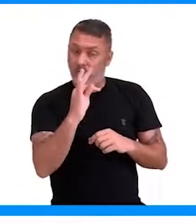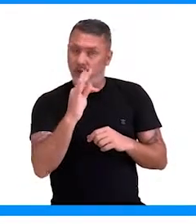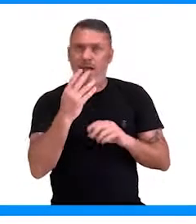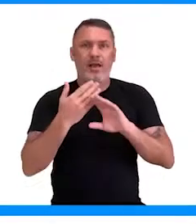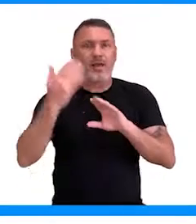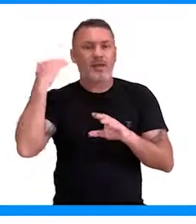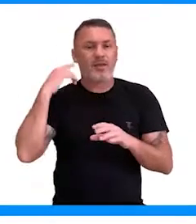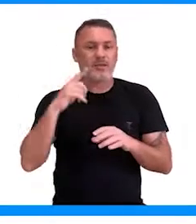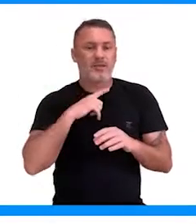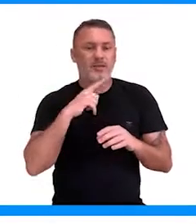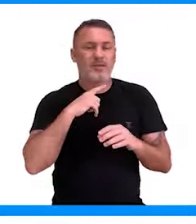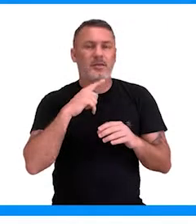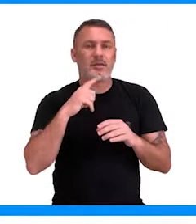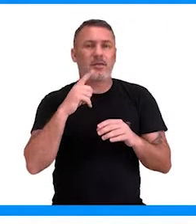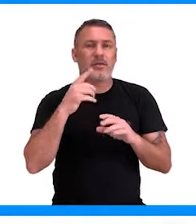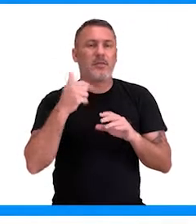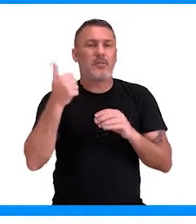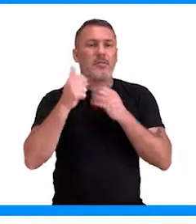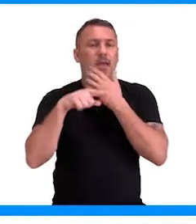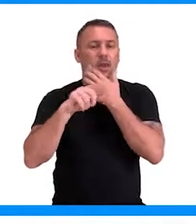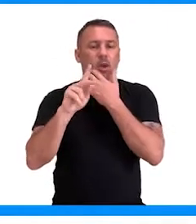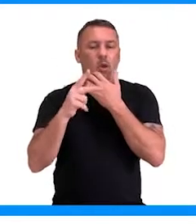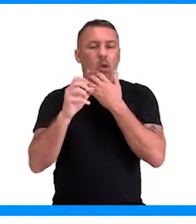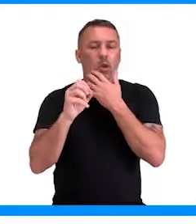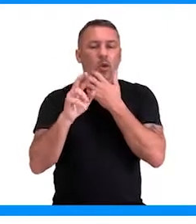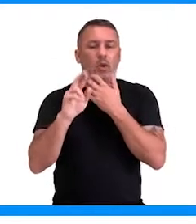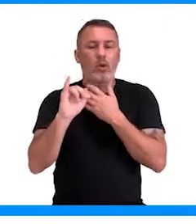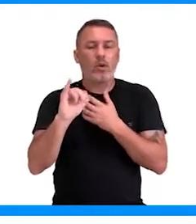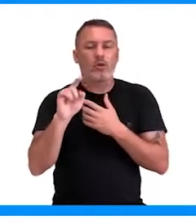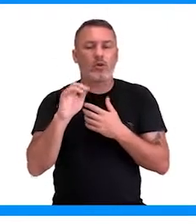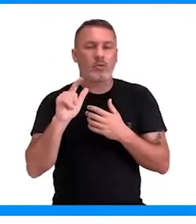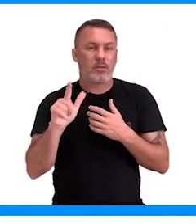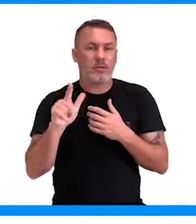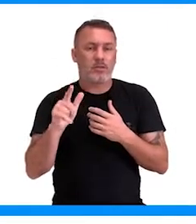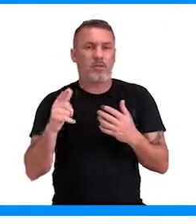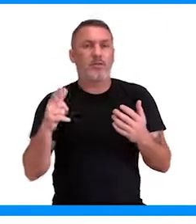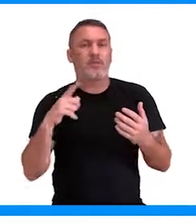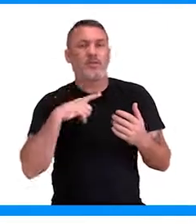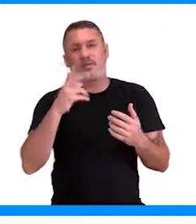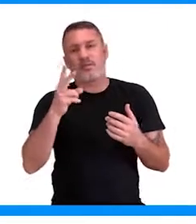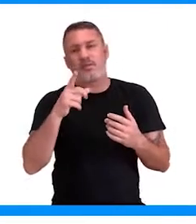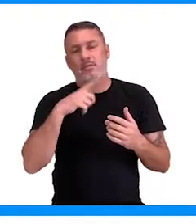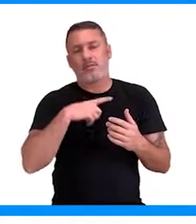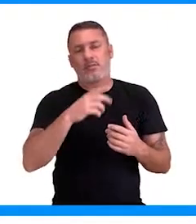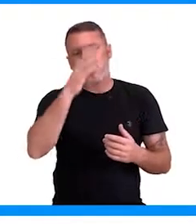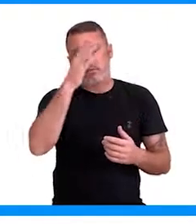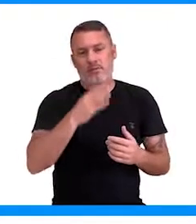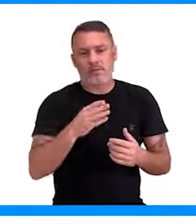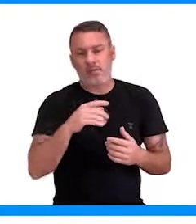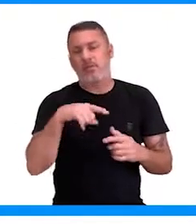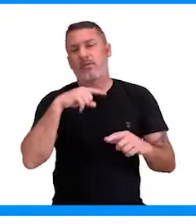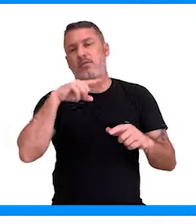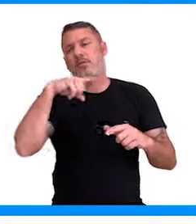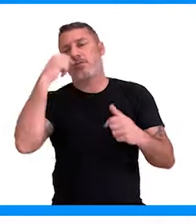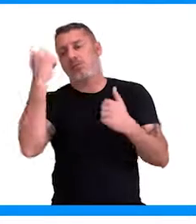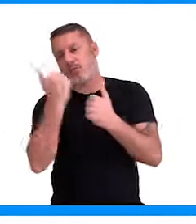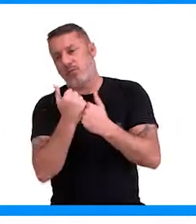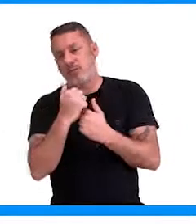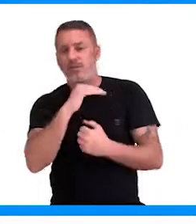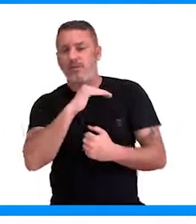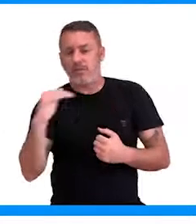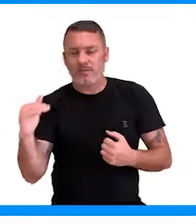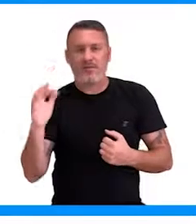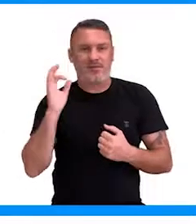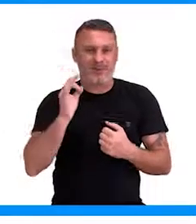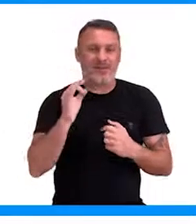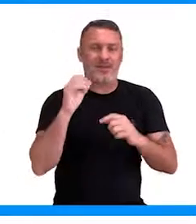Assim como a gente fez lá no lançamento horizontal, você vai encontrar o tempo na vertical, por exemplo, depois voltar e substituir